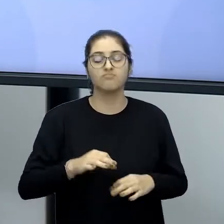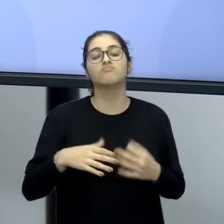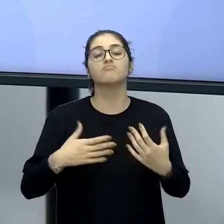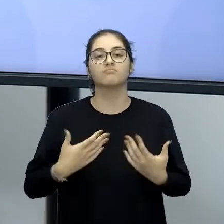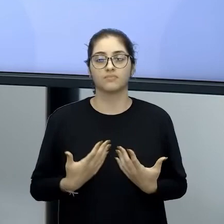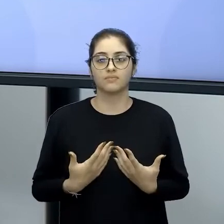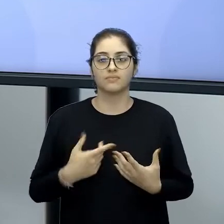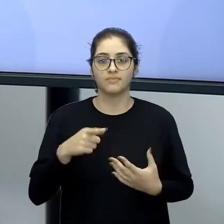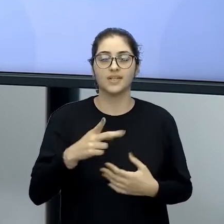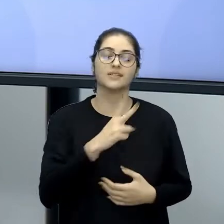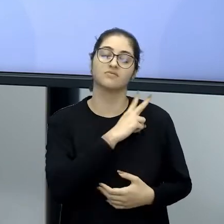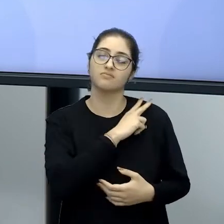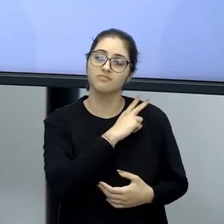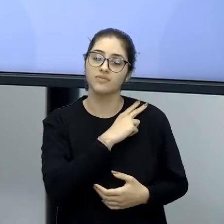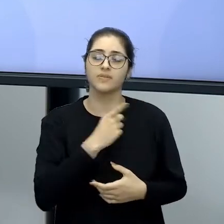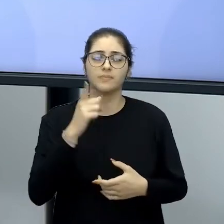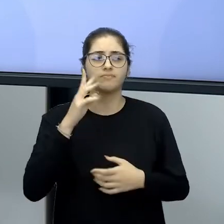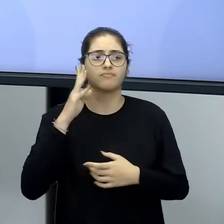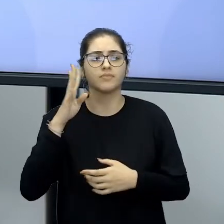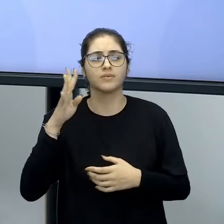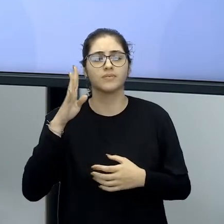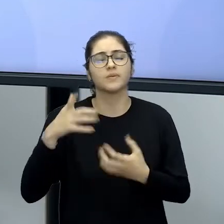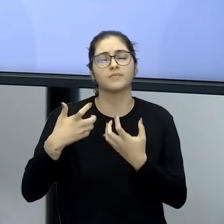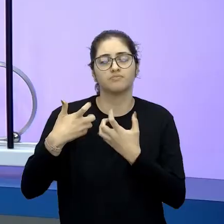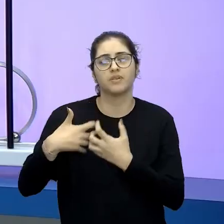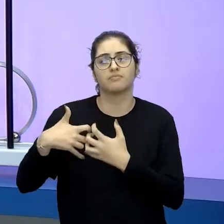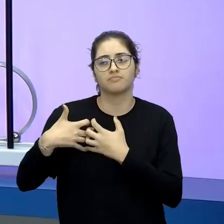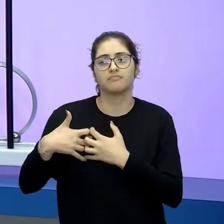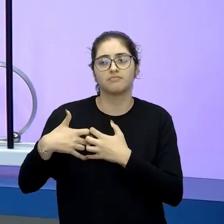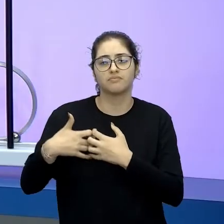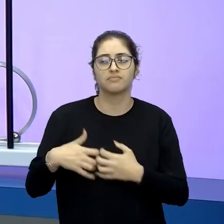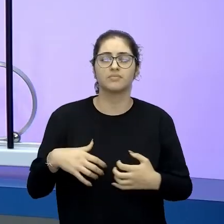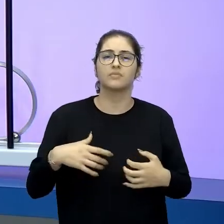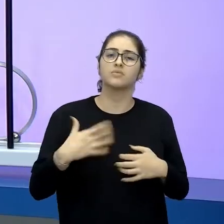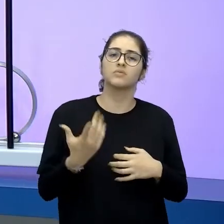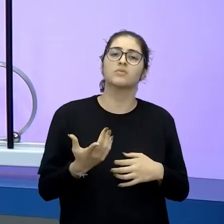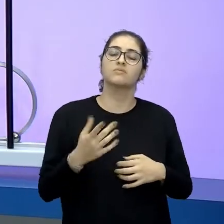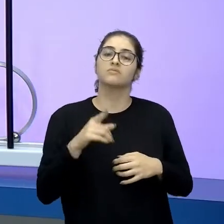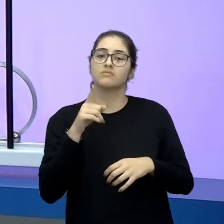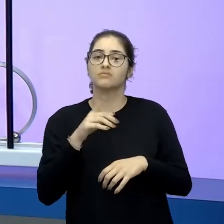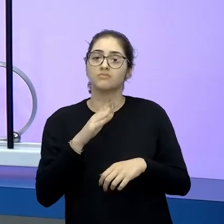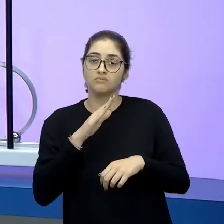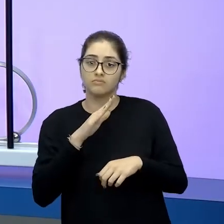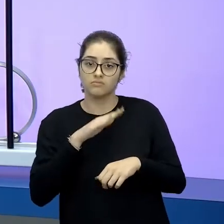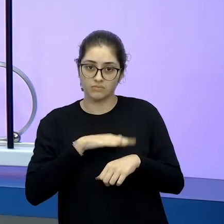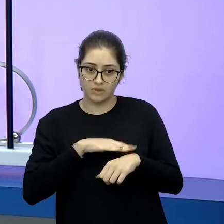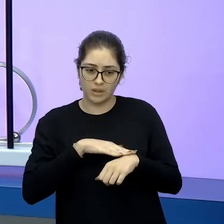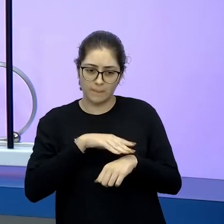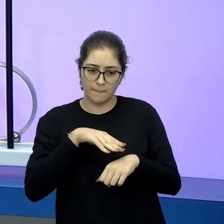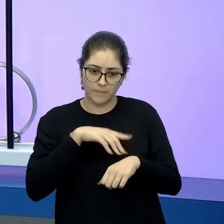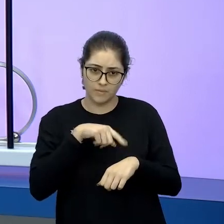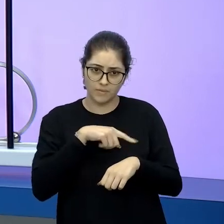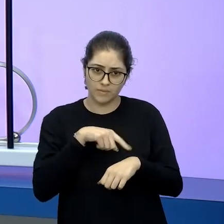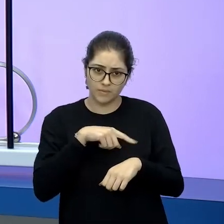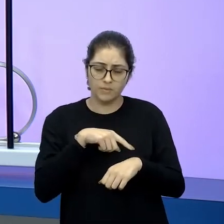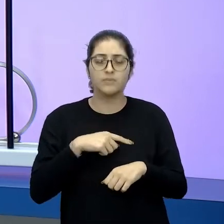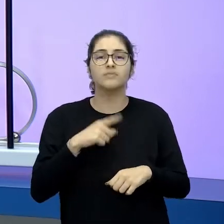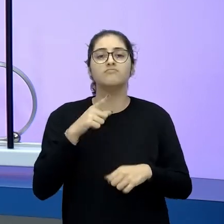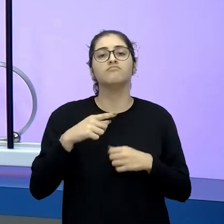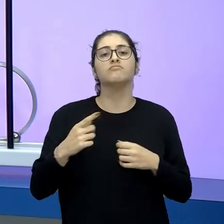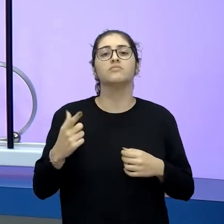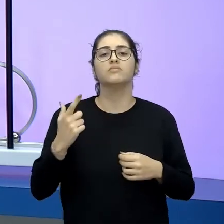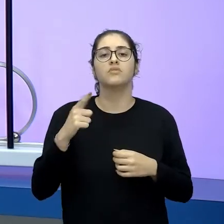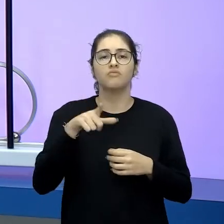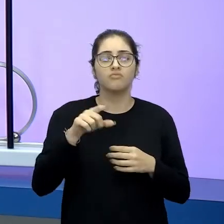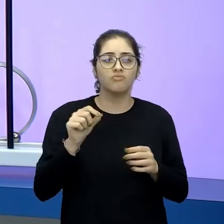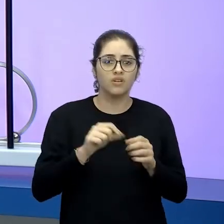aí na segunda série, né? Sim. Pensando nisso. Quanto maior o tempo a gente tem para fazer um planejamento, né, mais chances